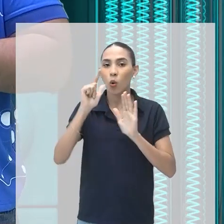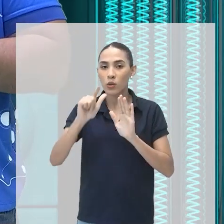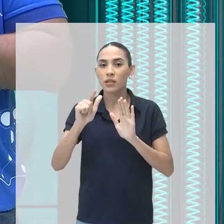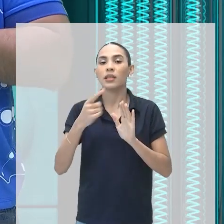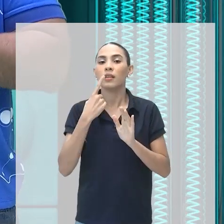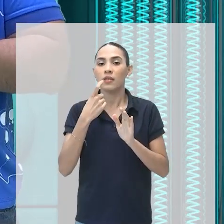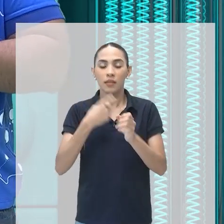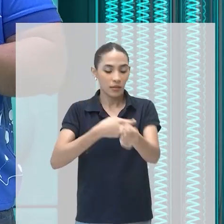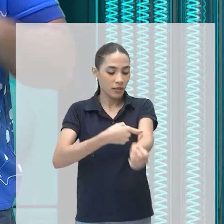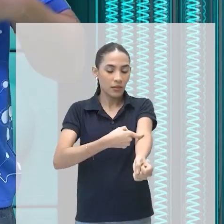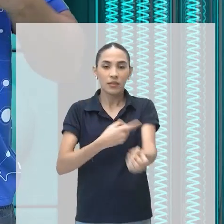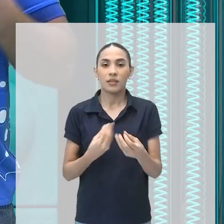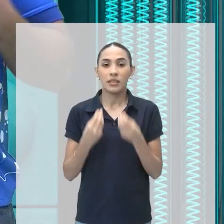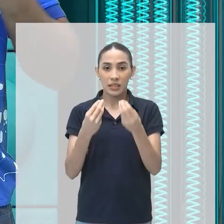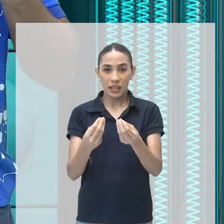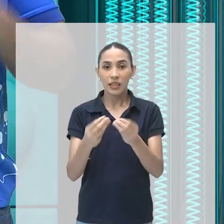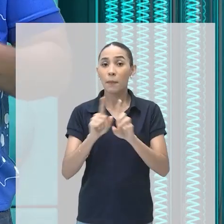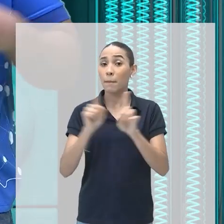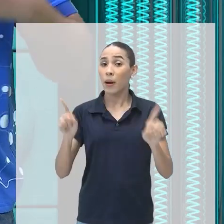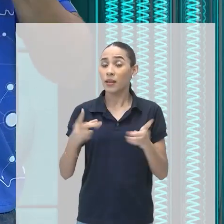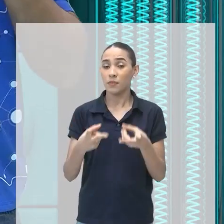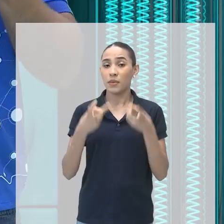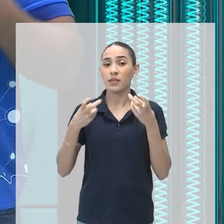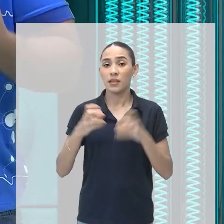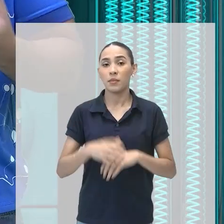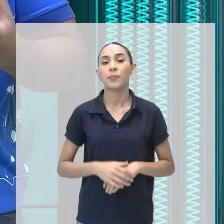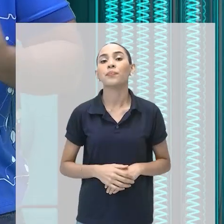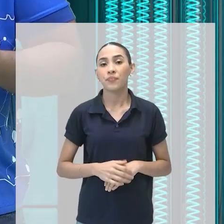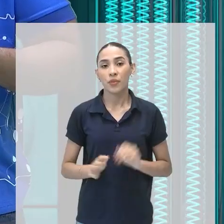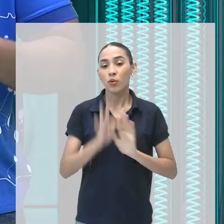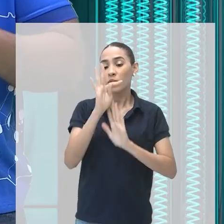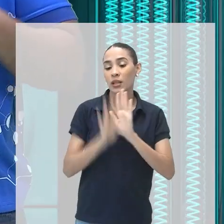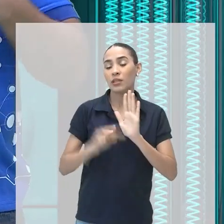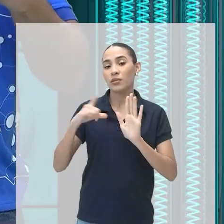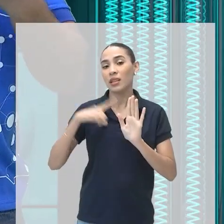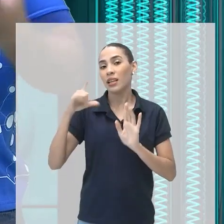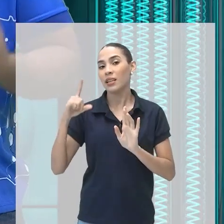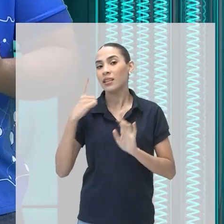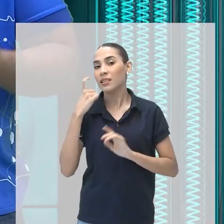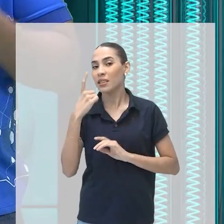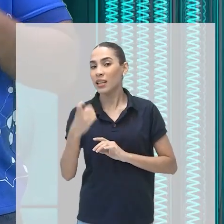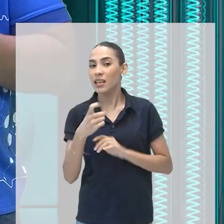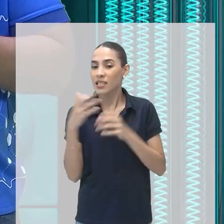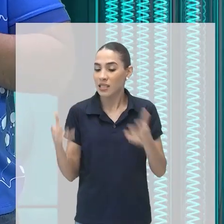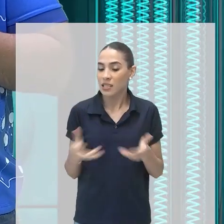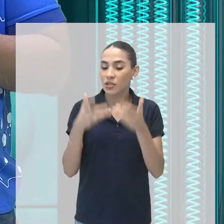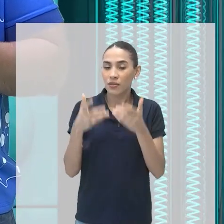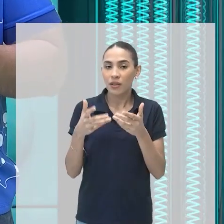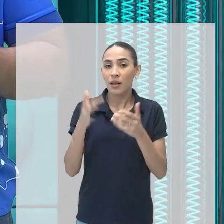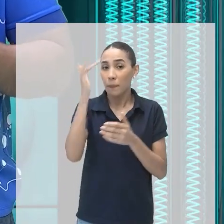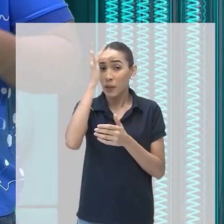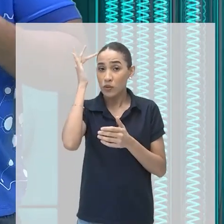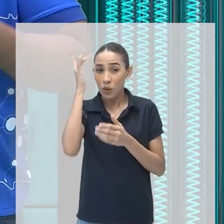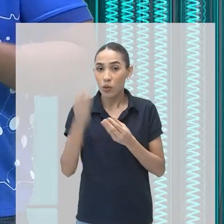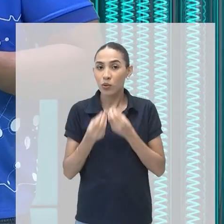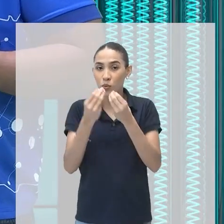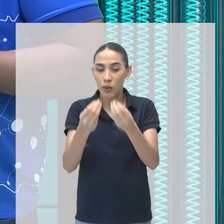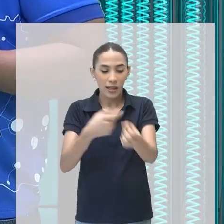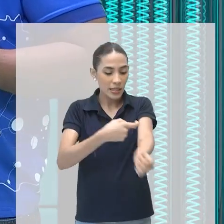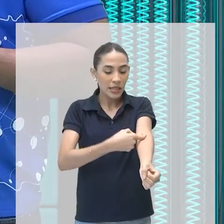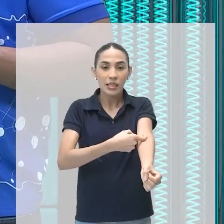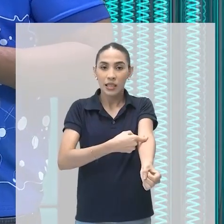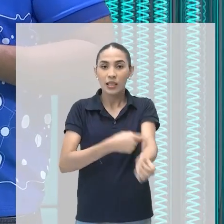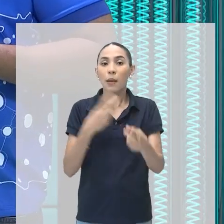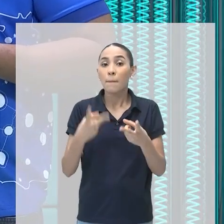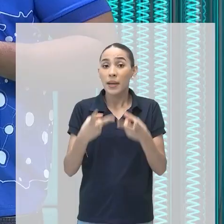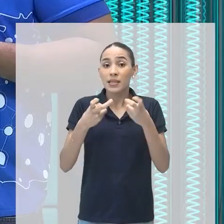se tornar um doador. Mas perceba que, como o texto busca incentivar a doação de sangue, então percebam